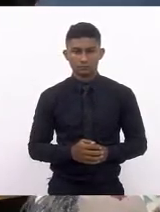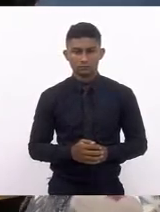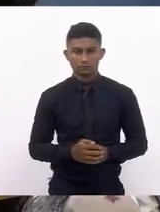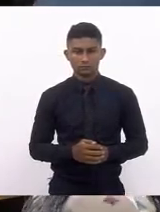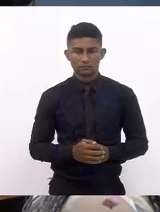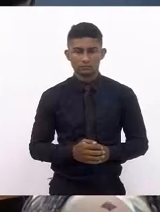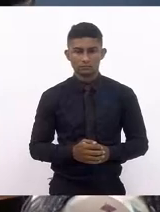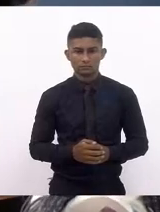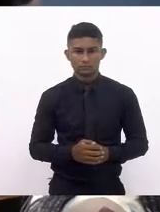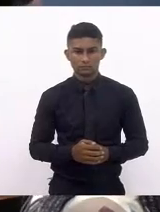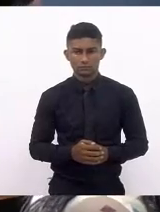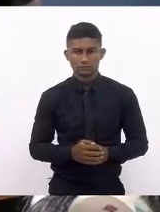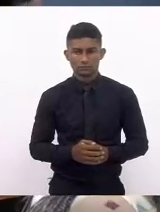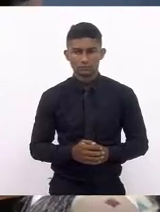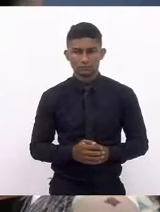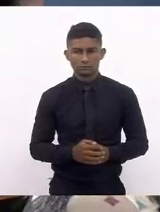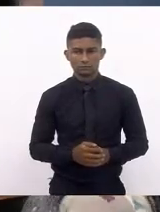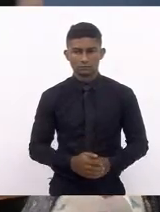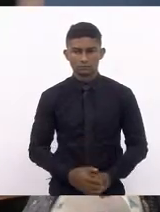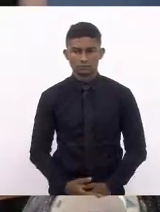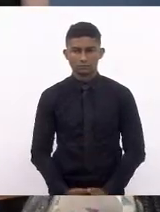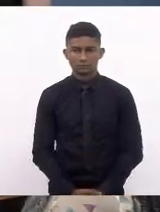E aí